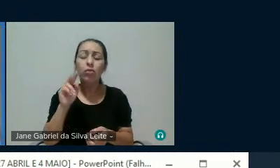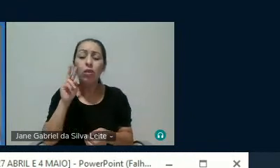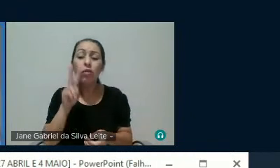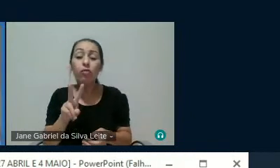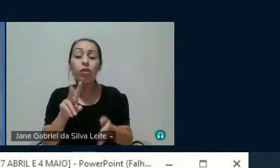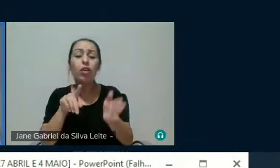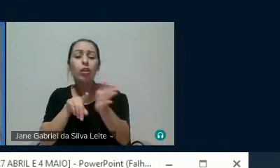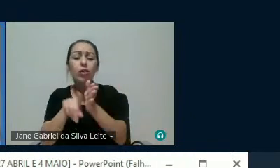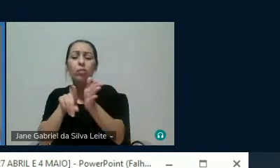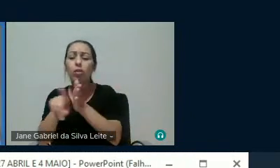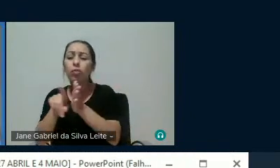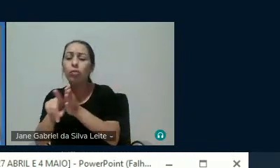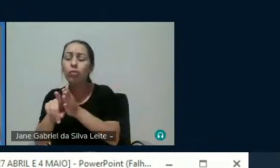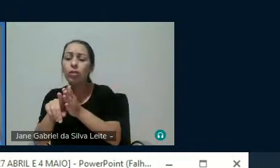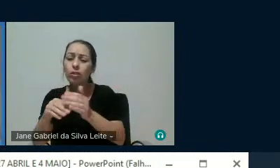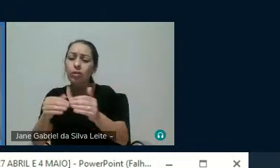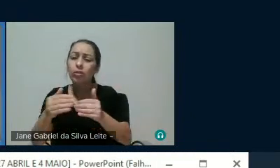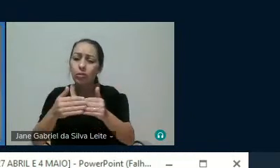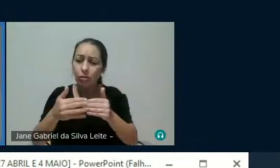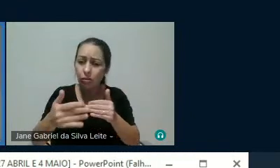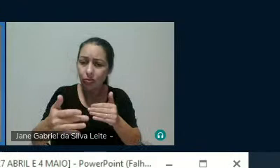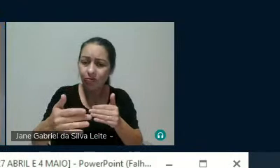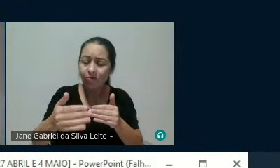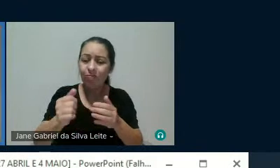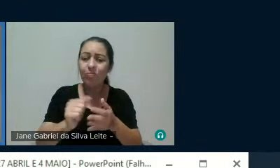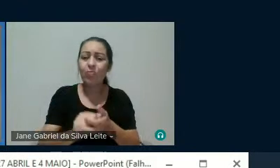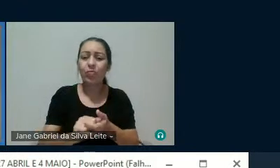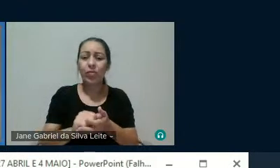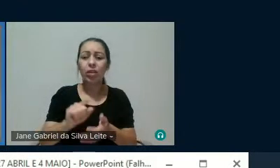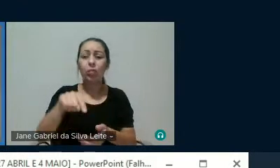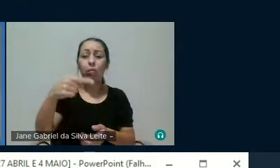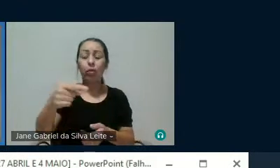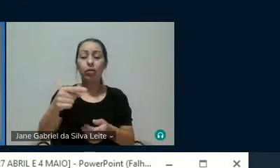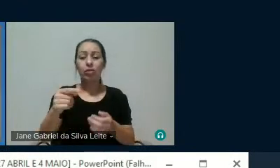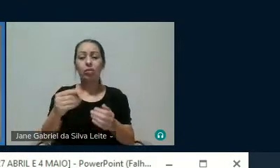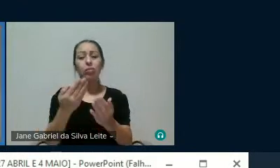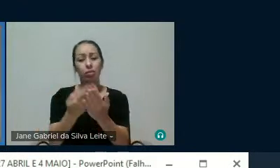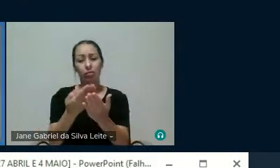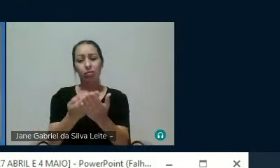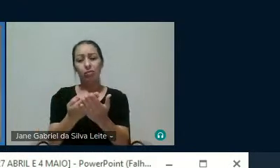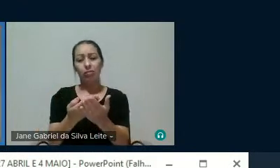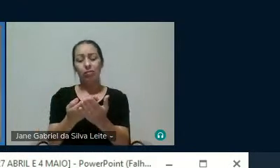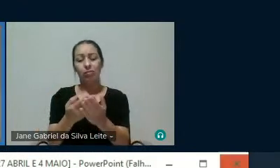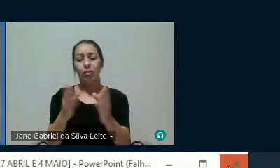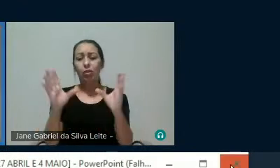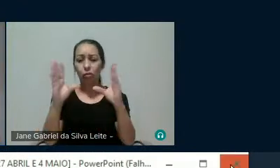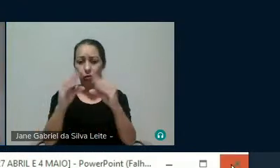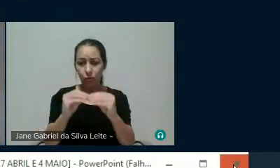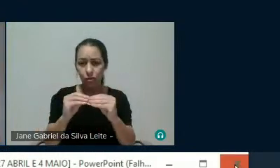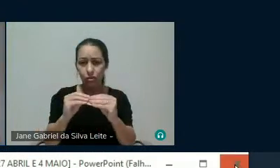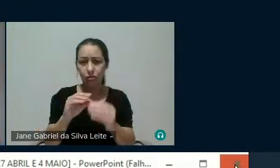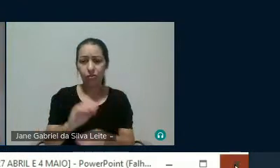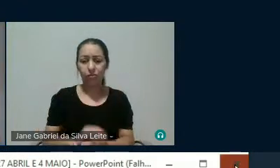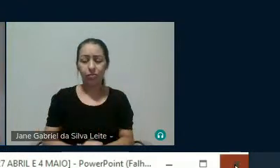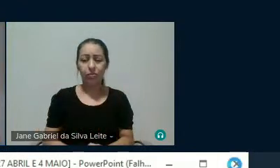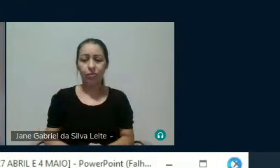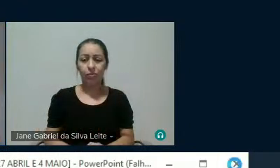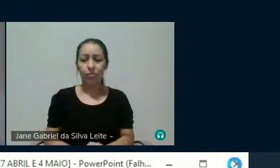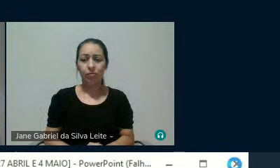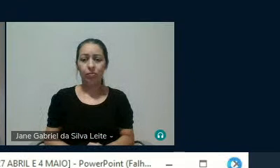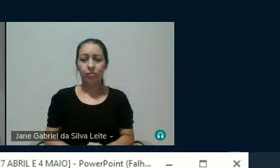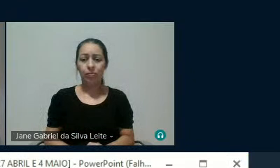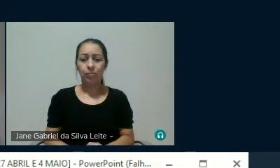e daremos continuidade, então, na próxima aula. Eu vou fechar aqui a apresentação, então.